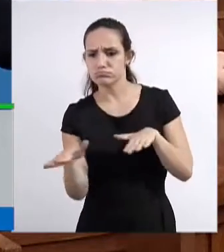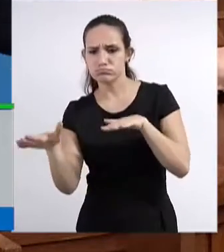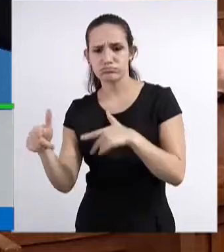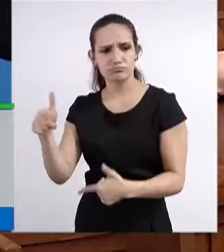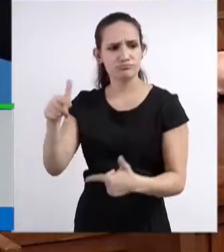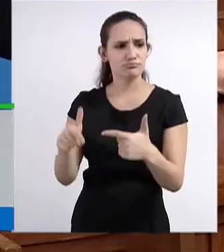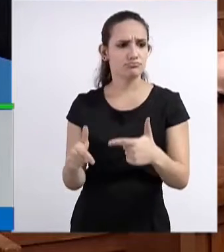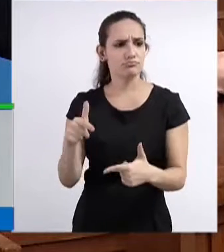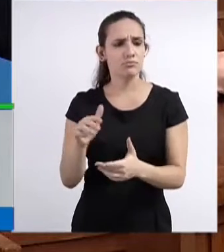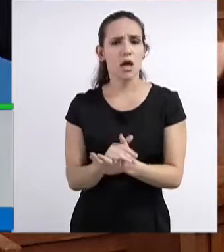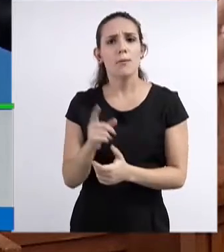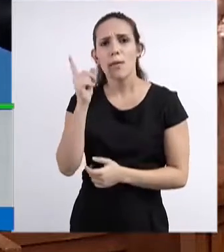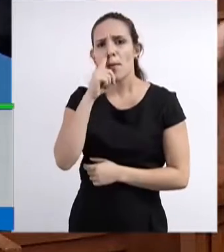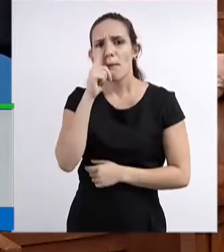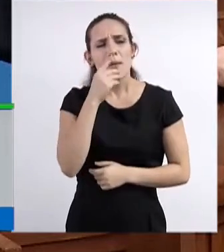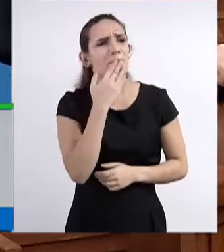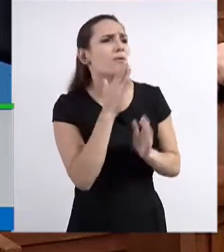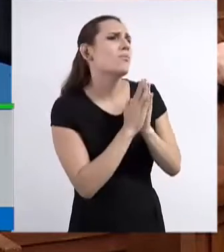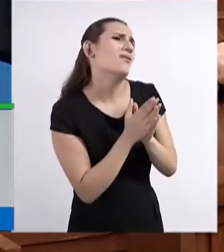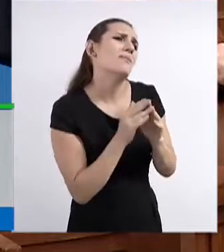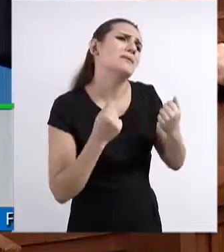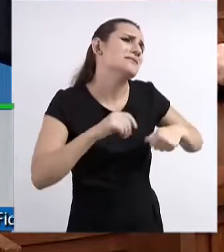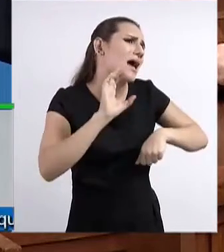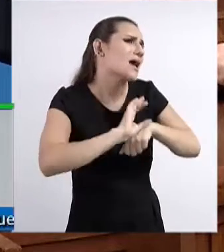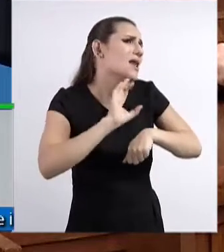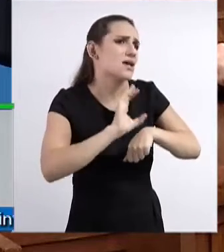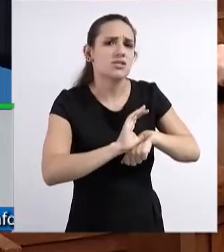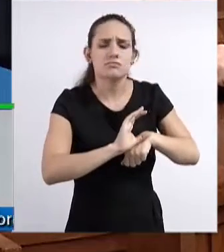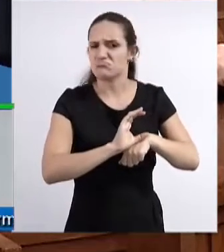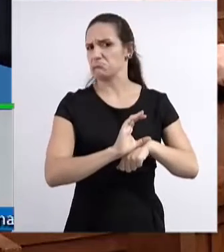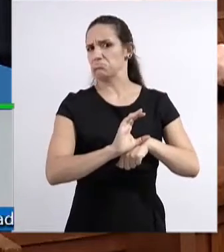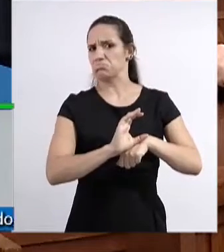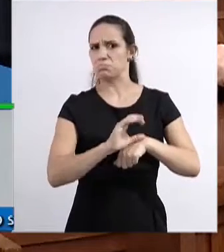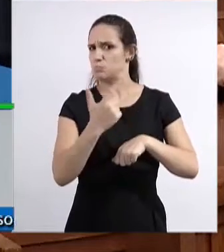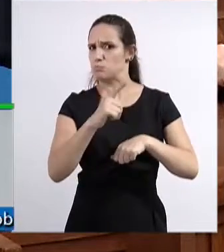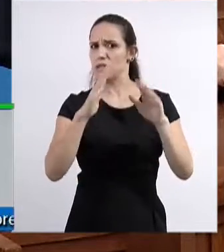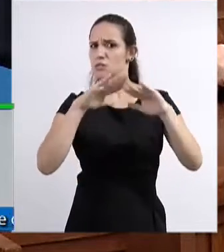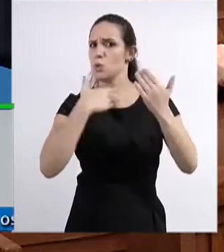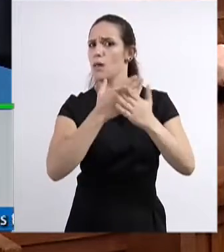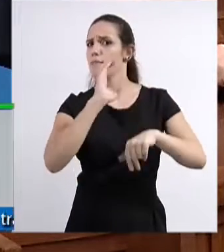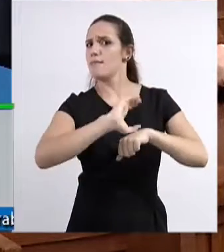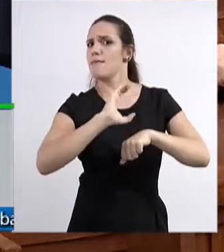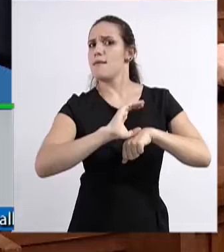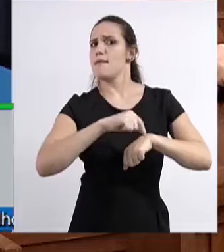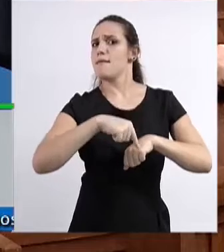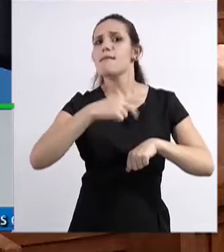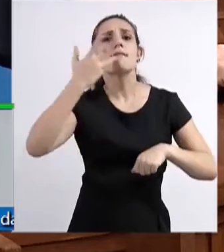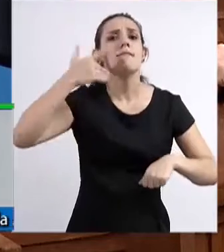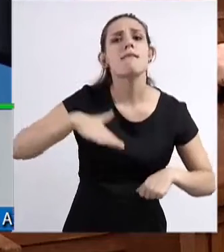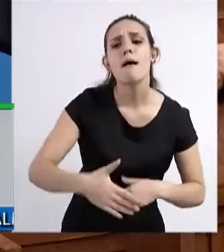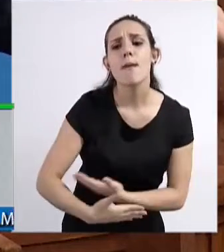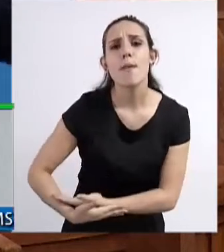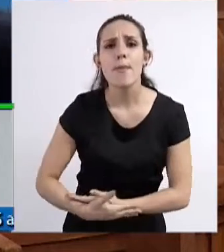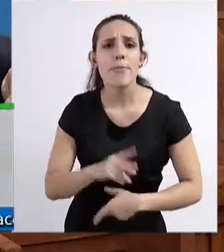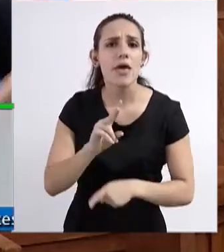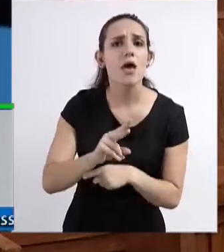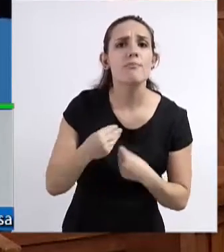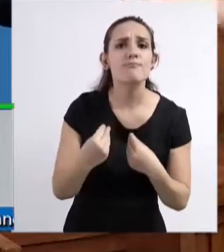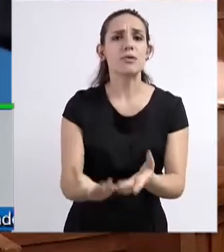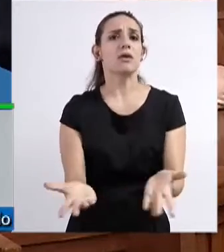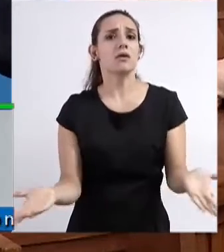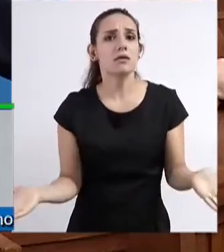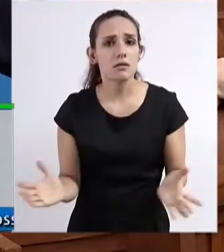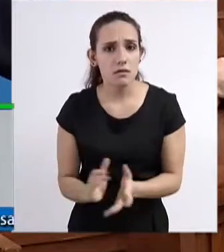indígenas pedindo creche. Por que que na reserva indígena não pode ter uma creche? Para que essas crianças,